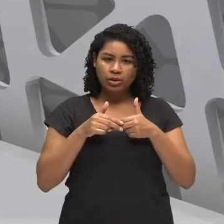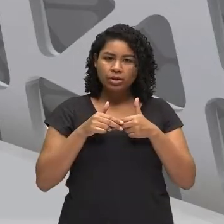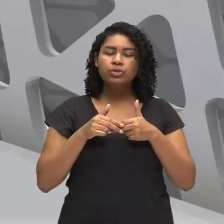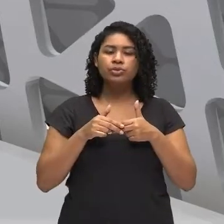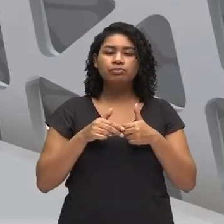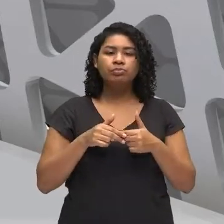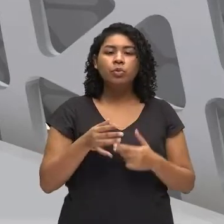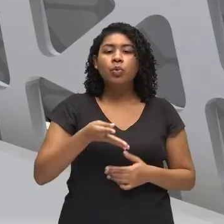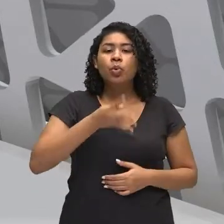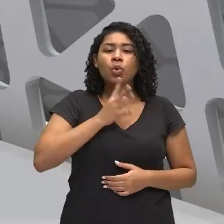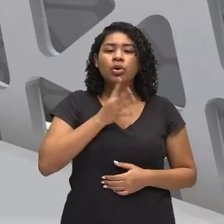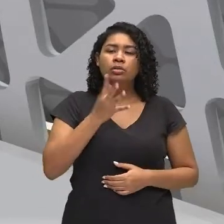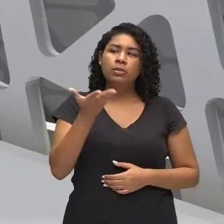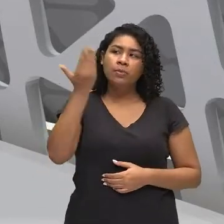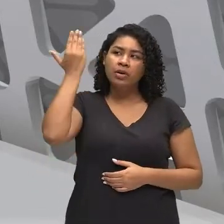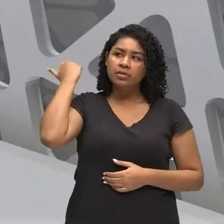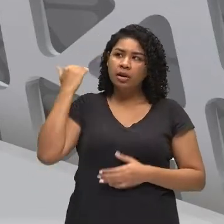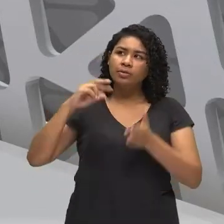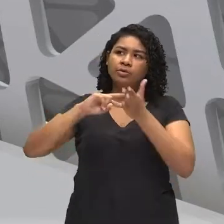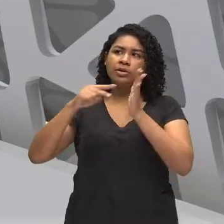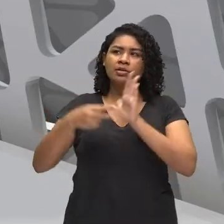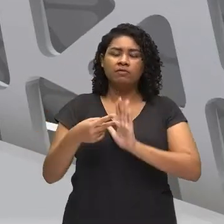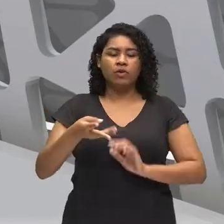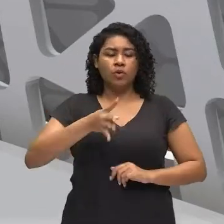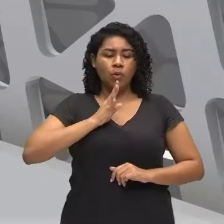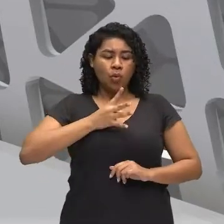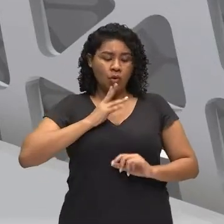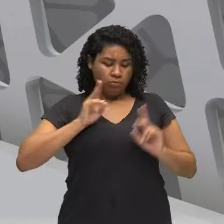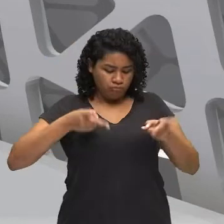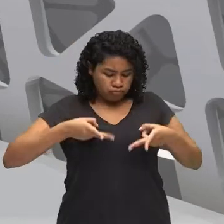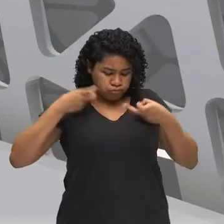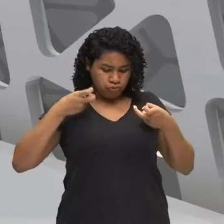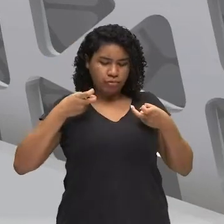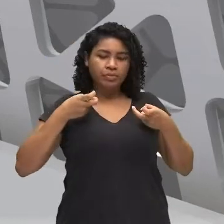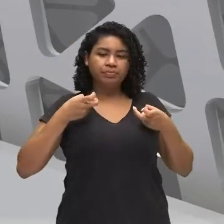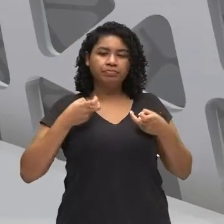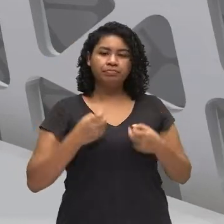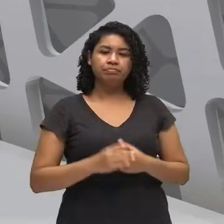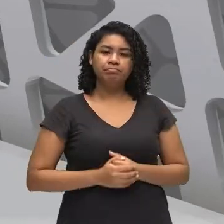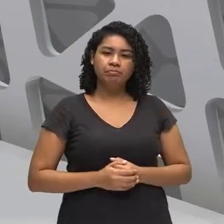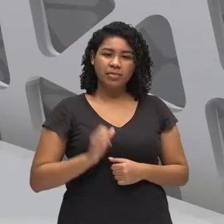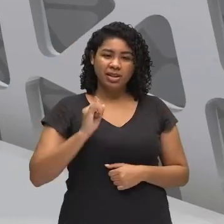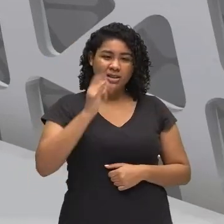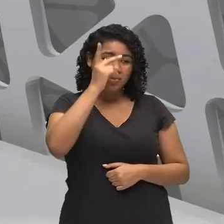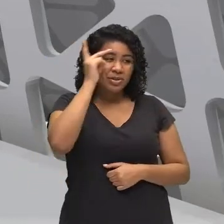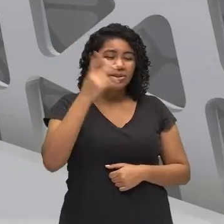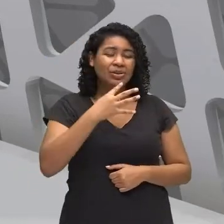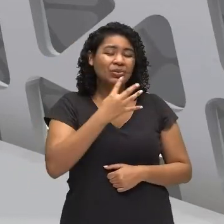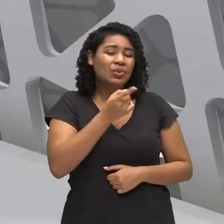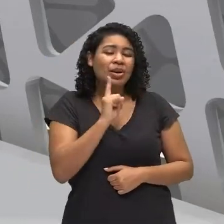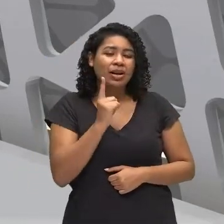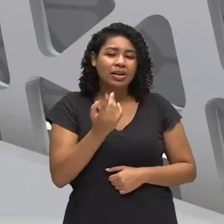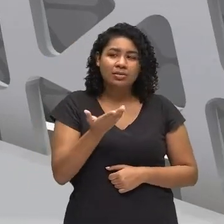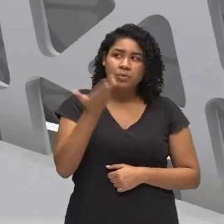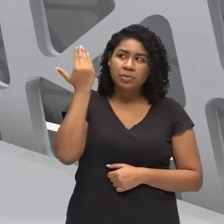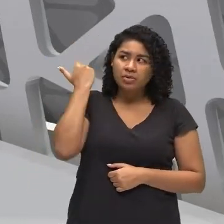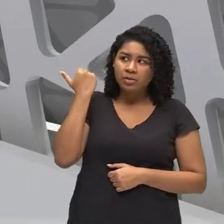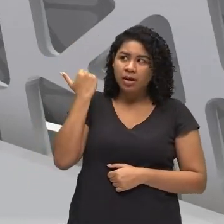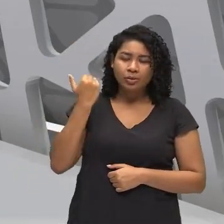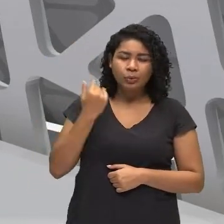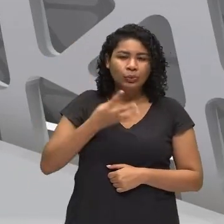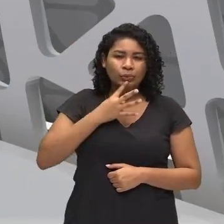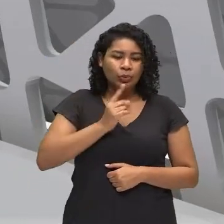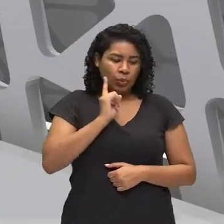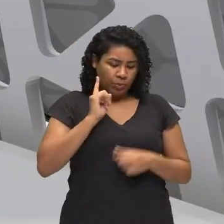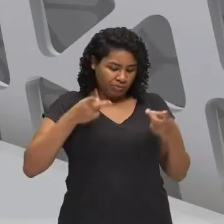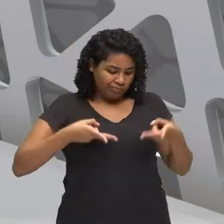se compreender também, não é? Porque, afinal de contas, quem não compreende o seu passado não compreende a si mesmo. Então, vamos